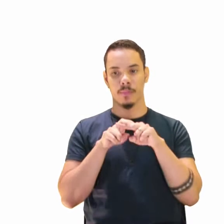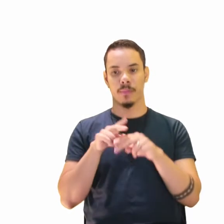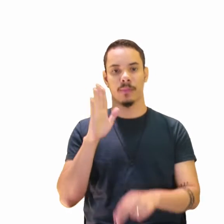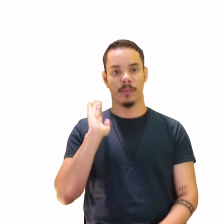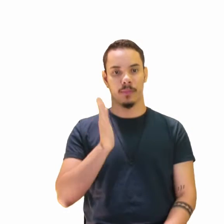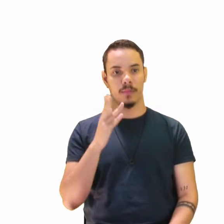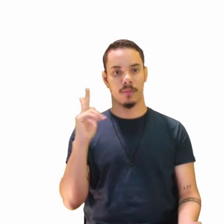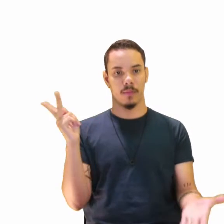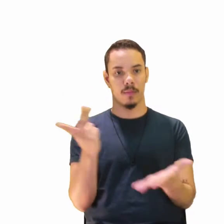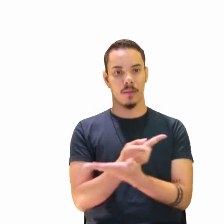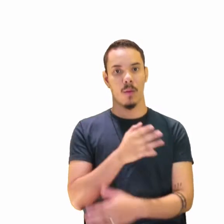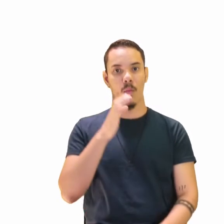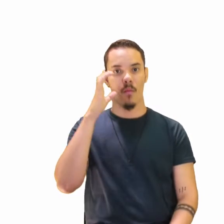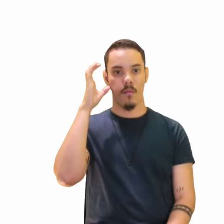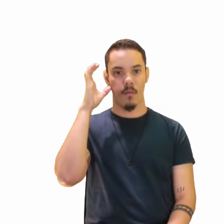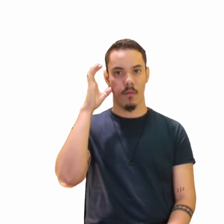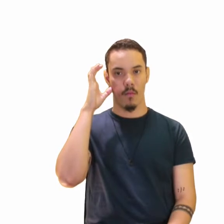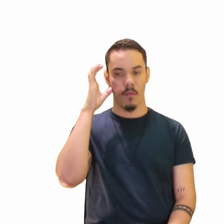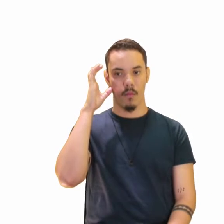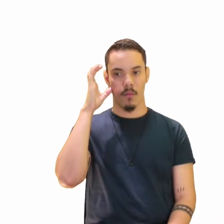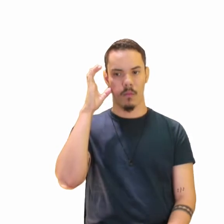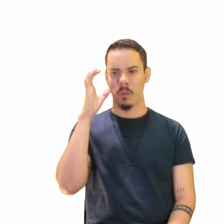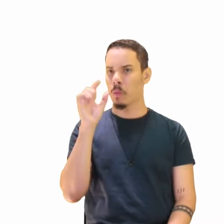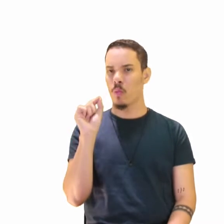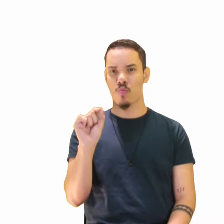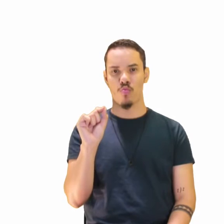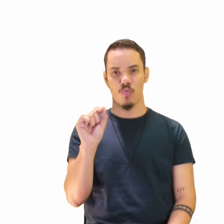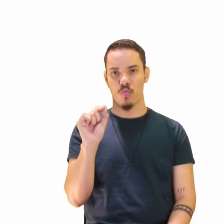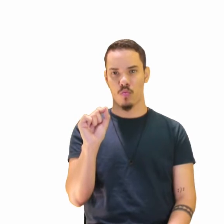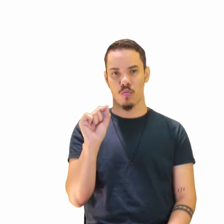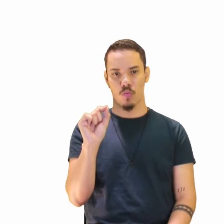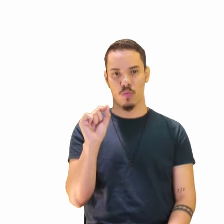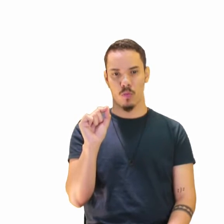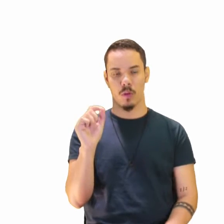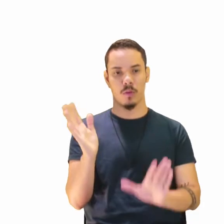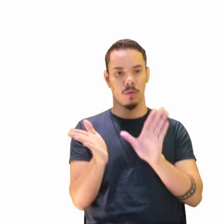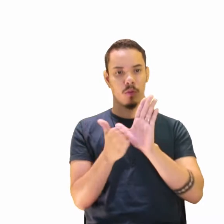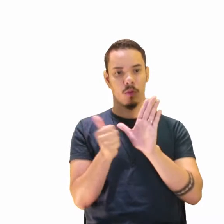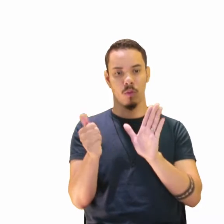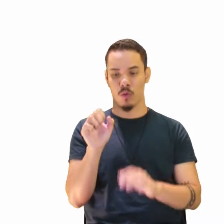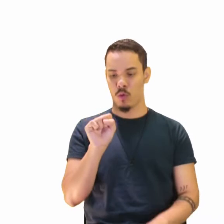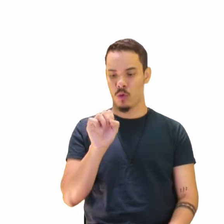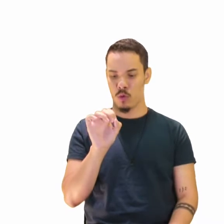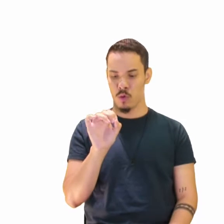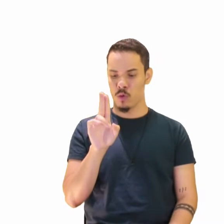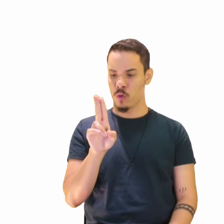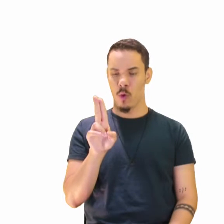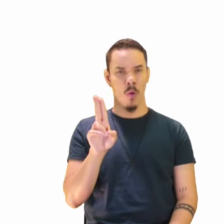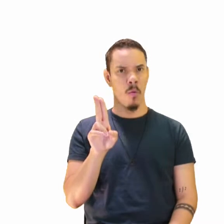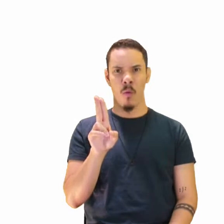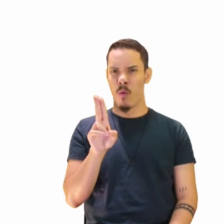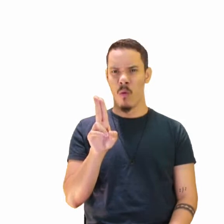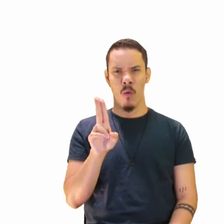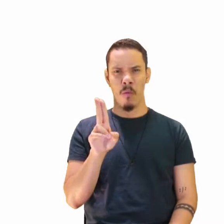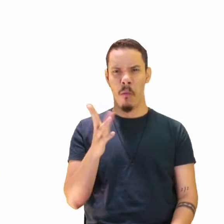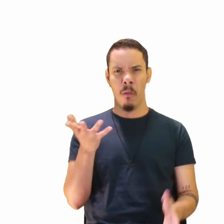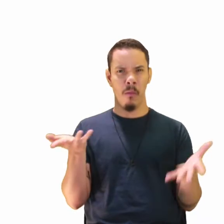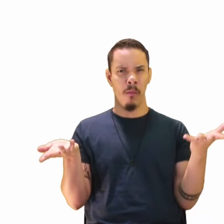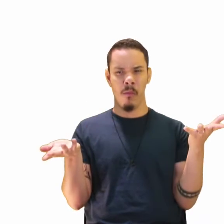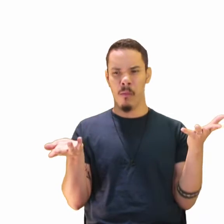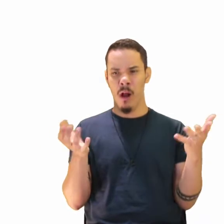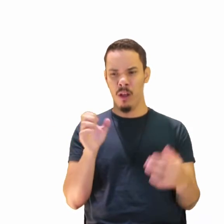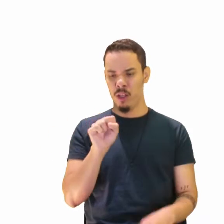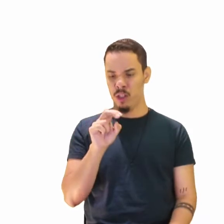houve ocultamento, tá certo? Quem é essa pessoa aqui, ó? Quando fala sou, quem